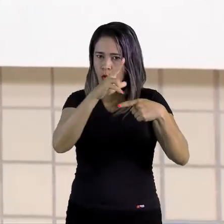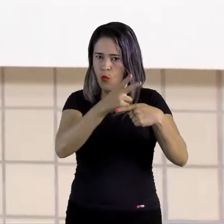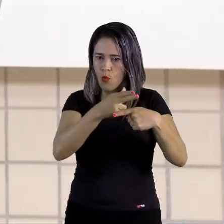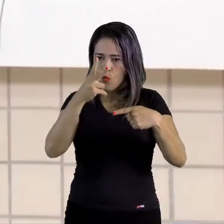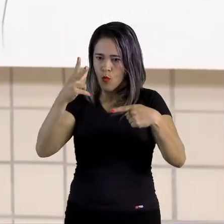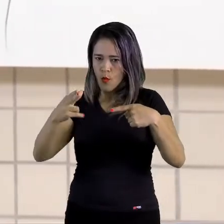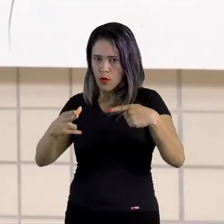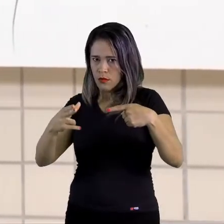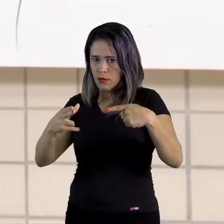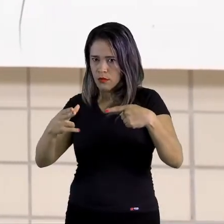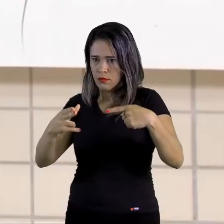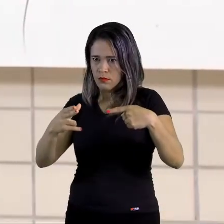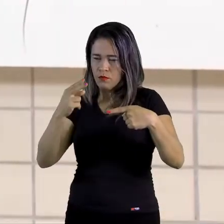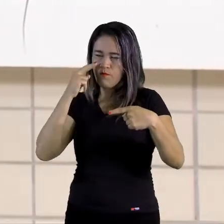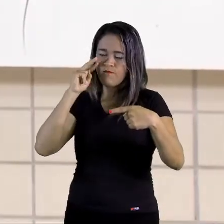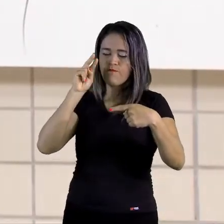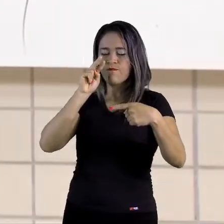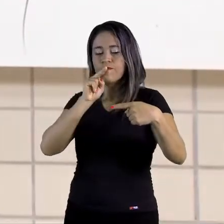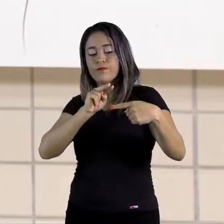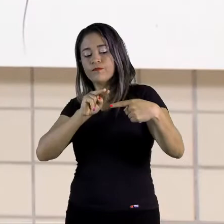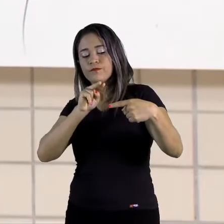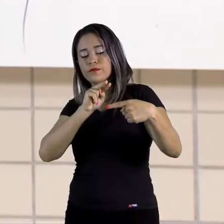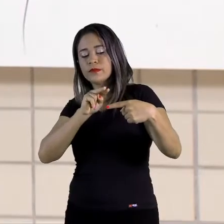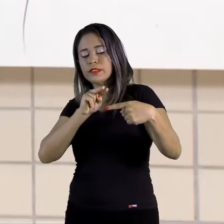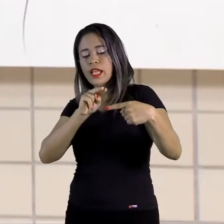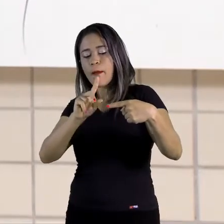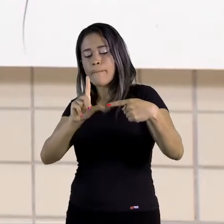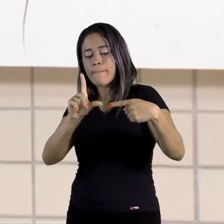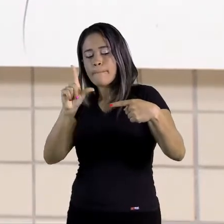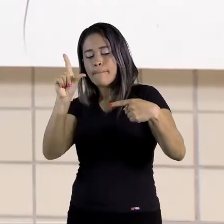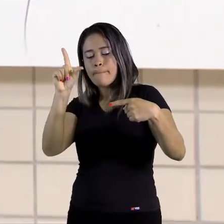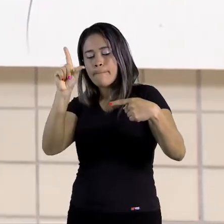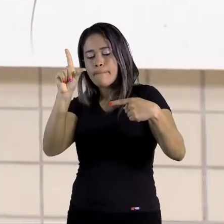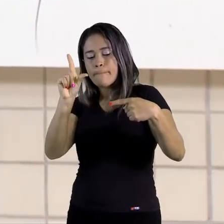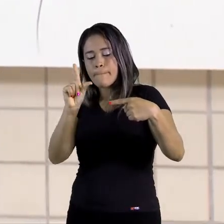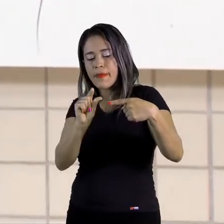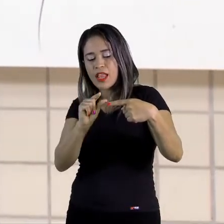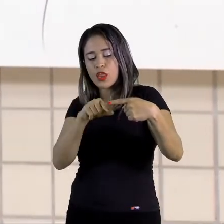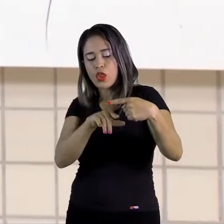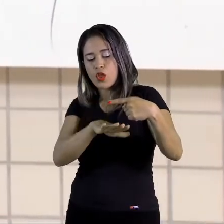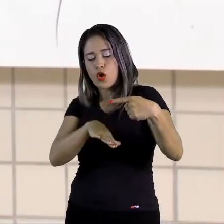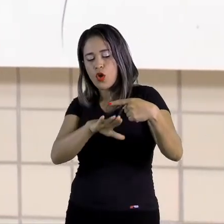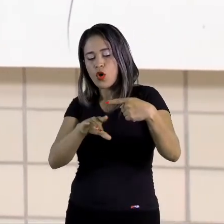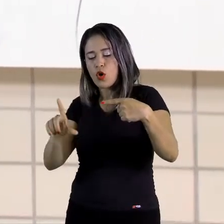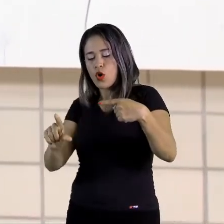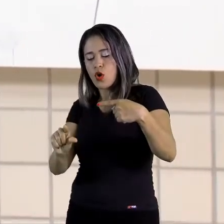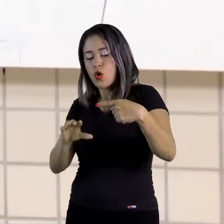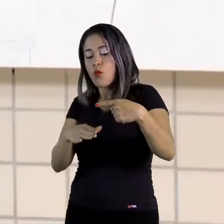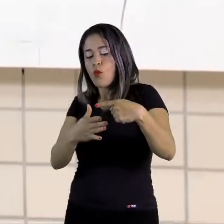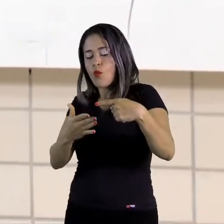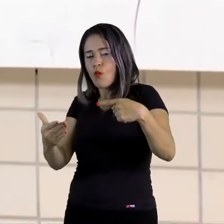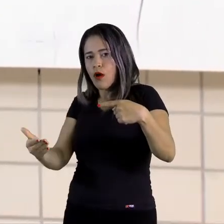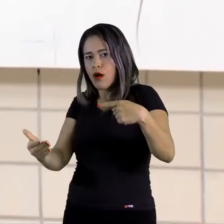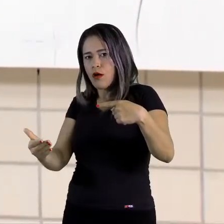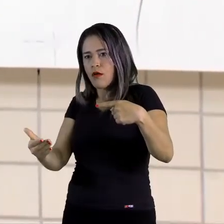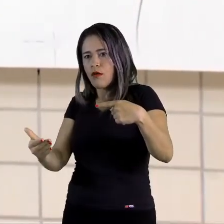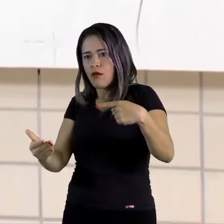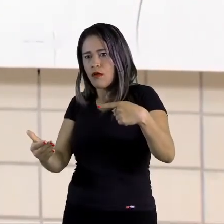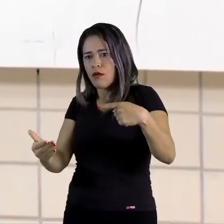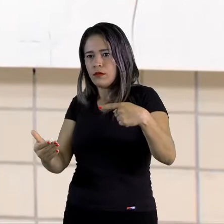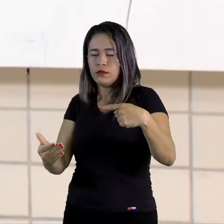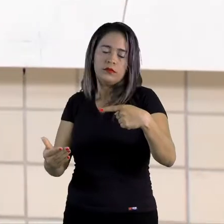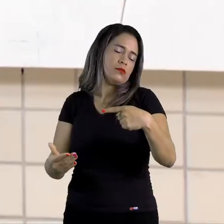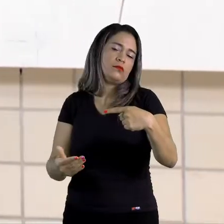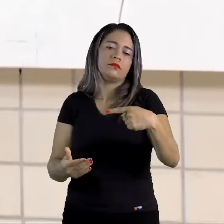eu vou olhar a fração que tiver menor denominador. Ó, menor